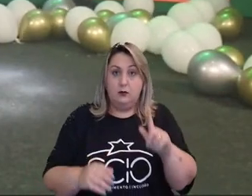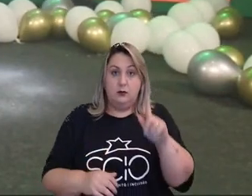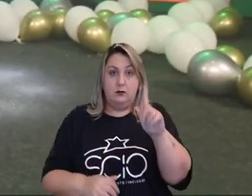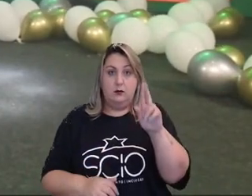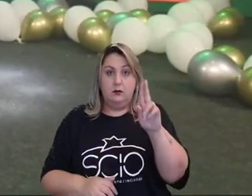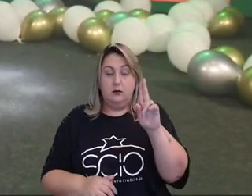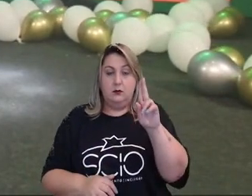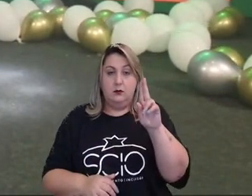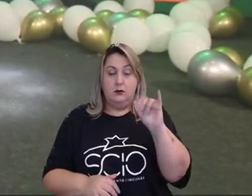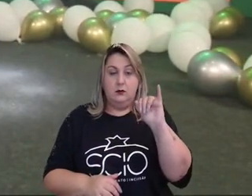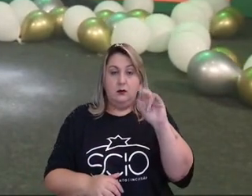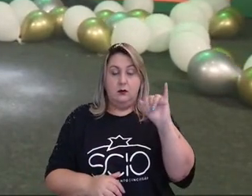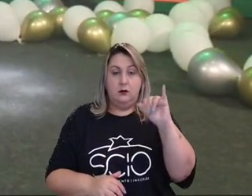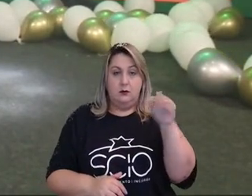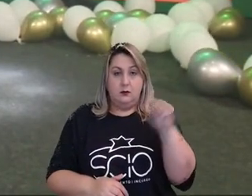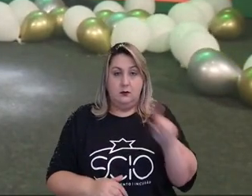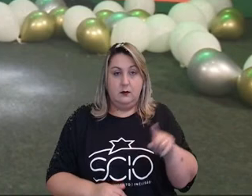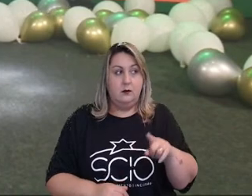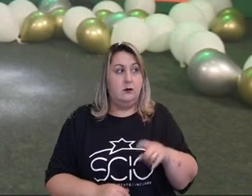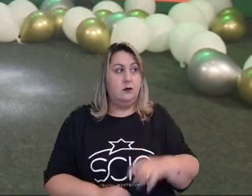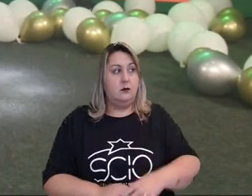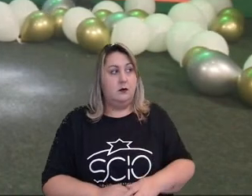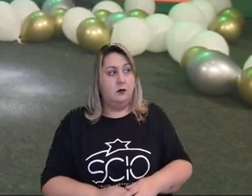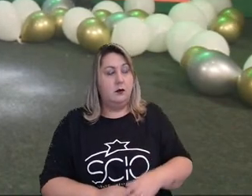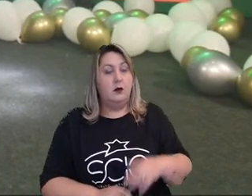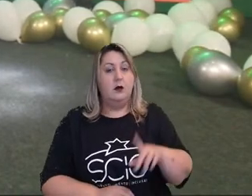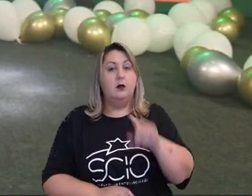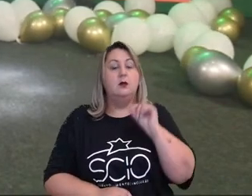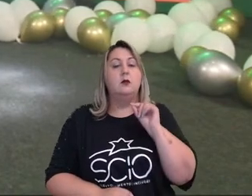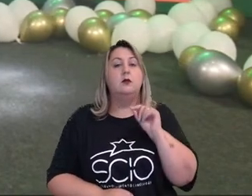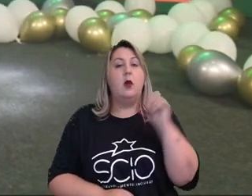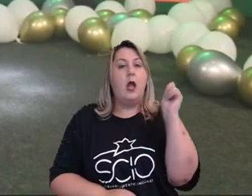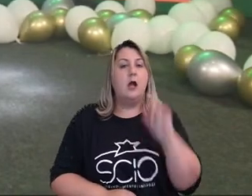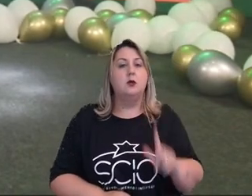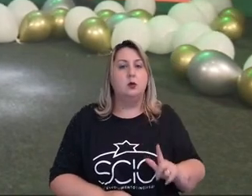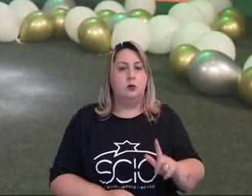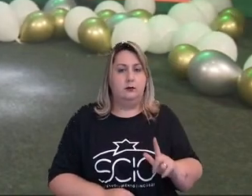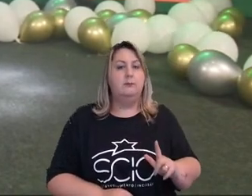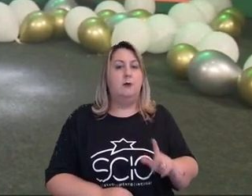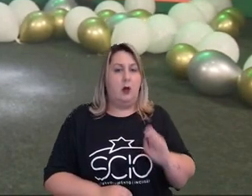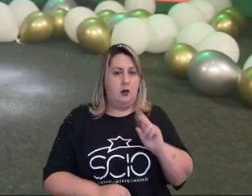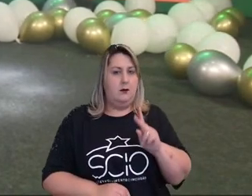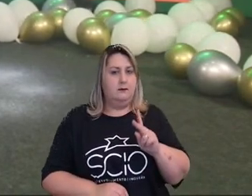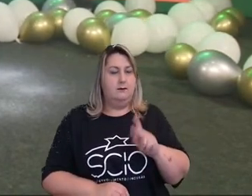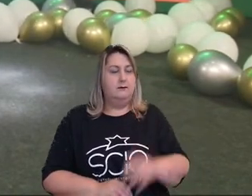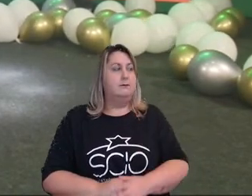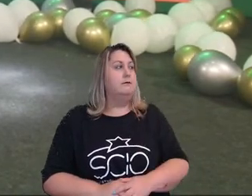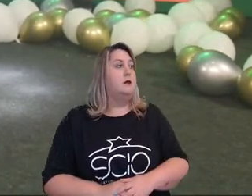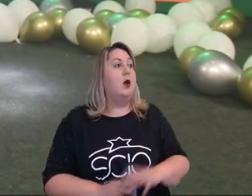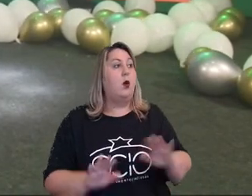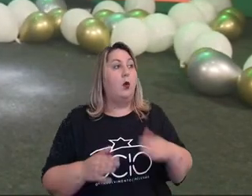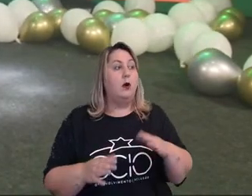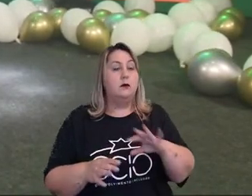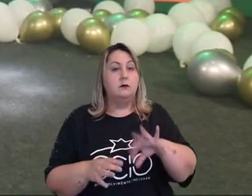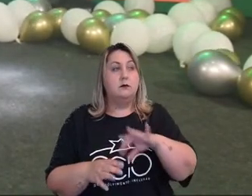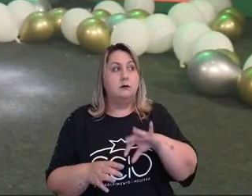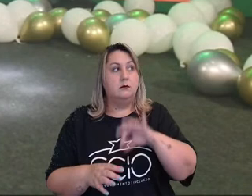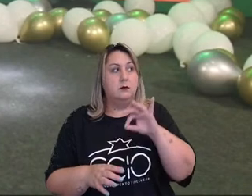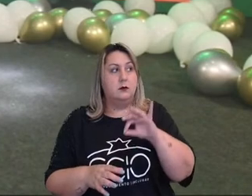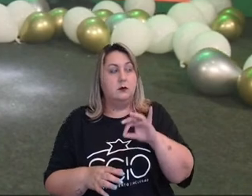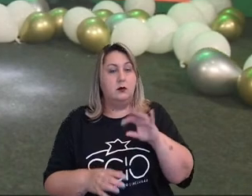Então quando eu for sortear para a categoria quiz, o Roger pega papelzinho azul. Fechado? Quando Fechou. Eu for sortear para a